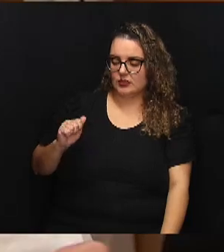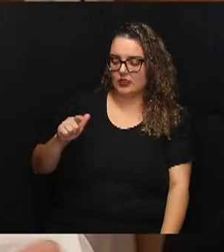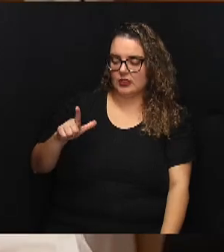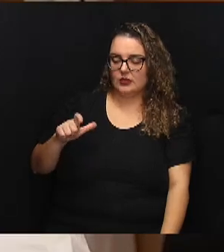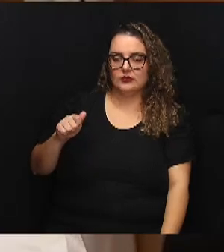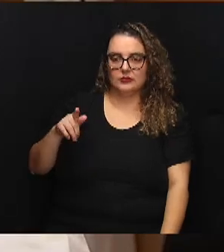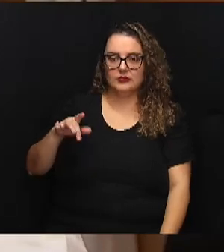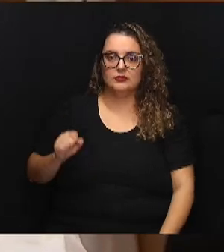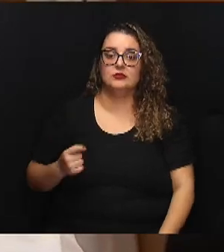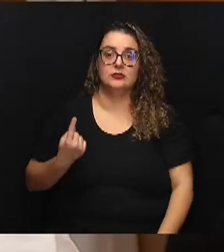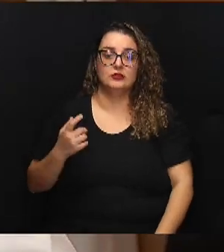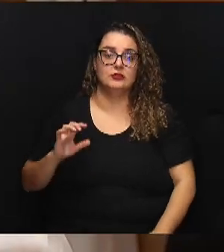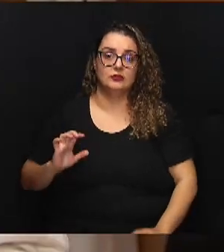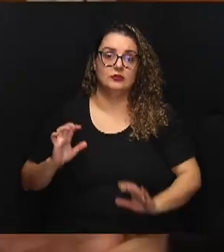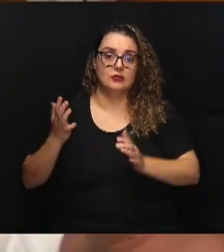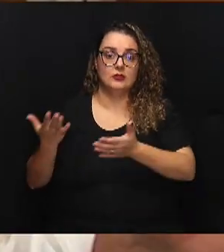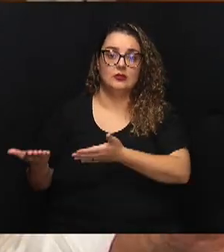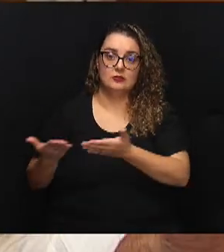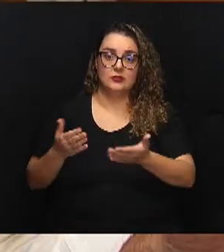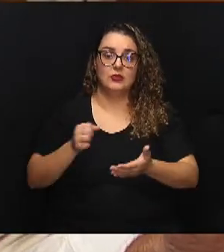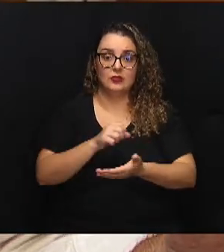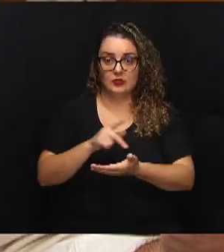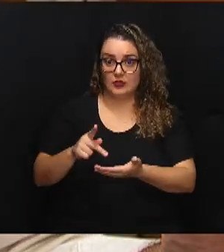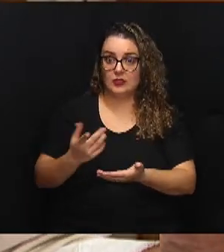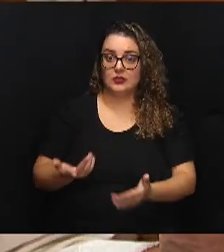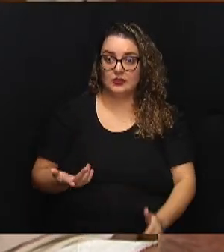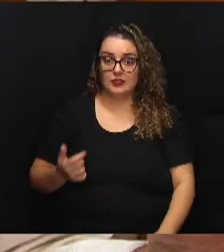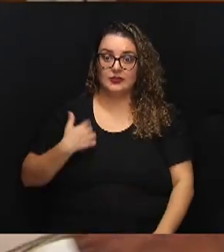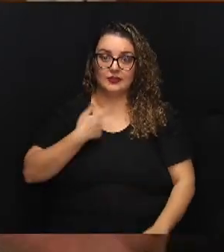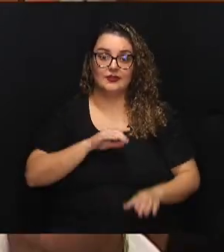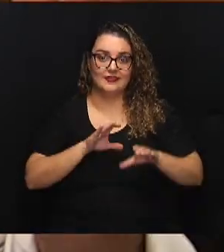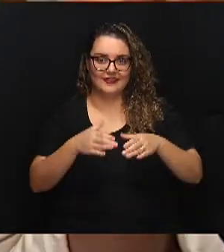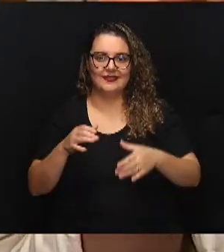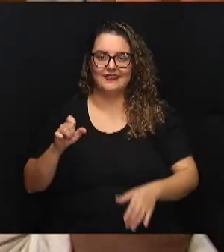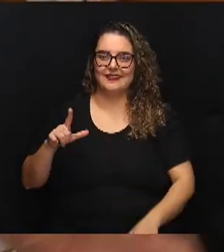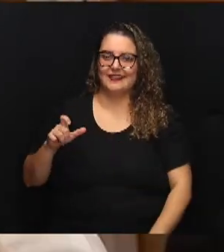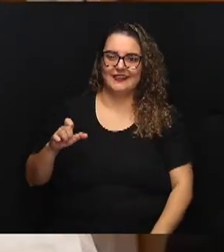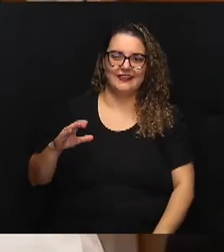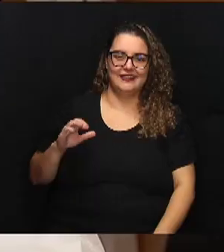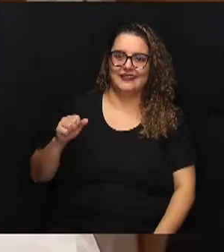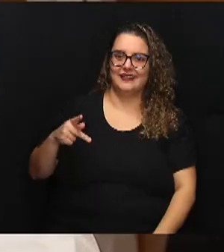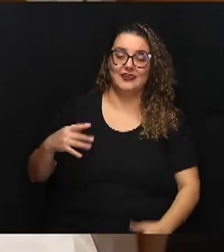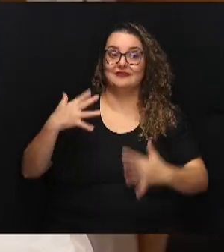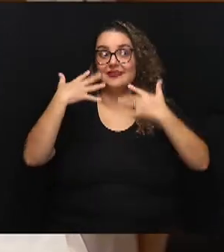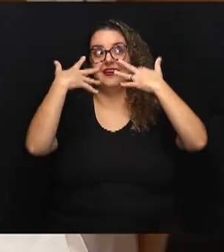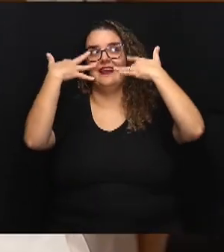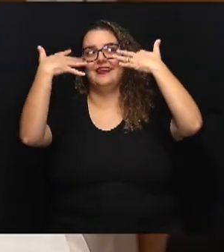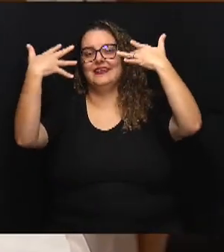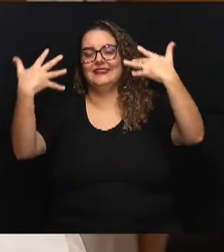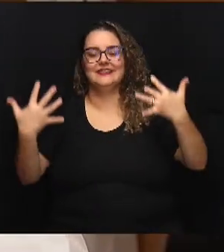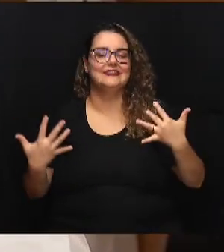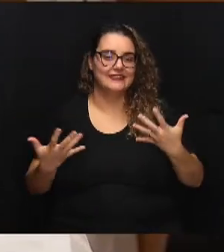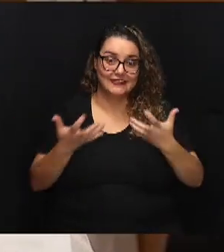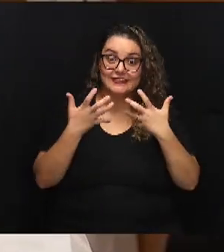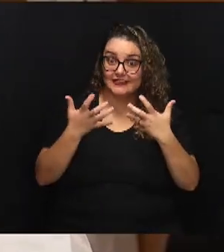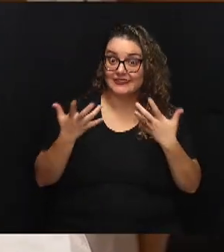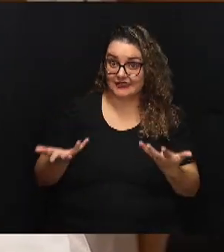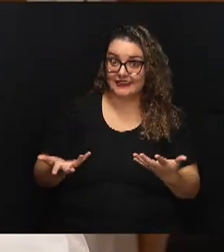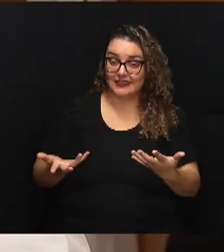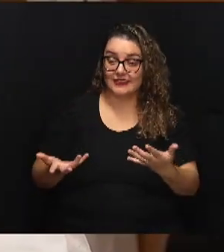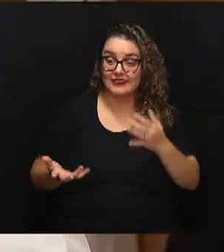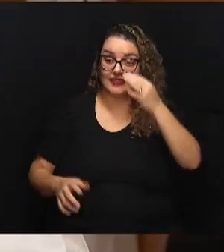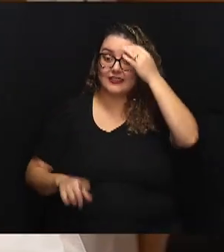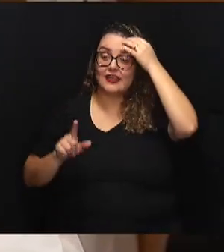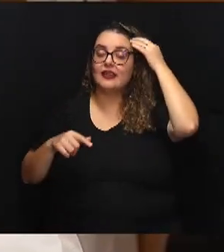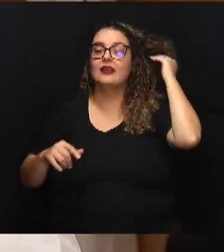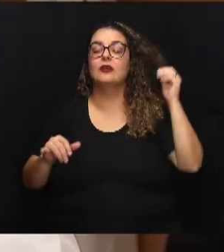eles apresentaram esse aplicativo e a nossa equipe da Elecamp já brilhou os olhos. É uma